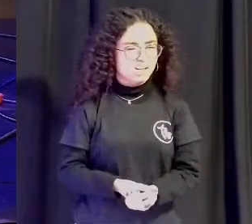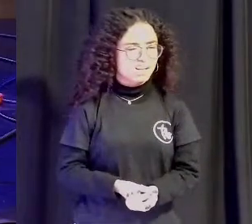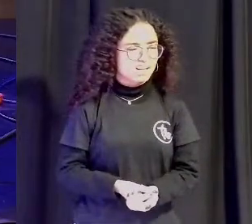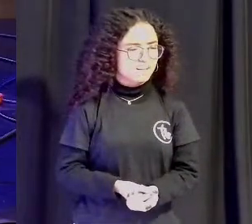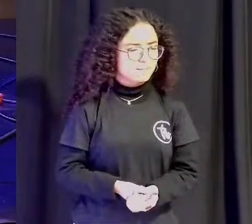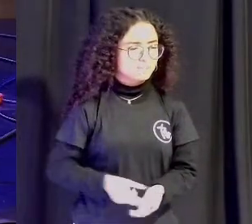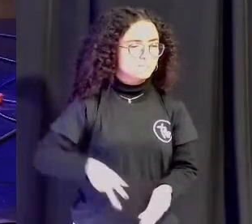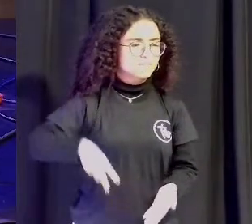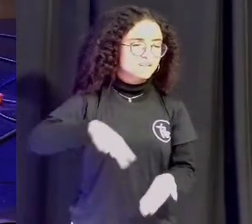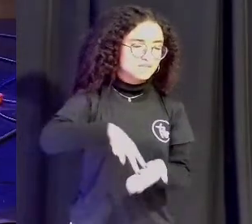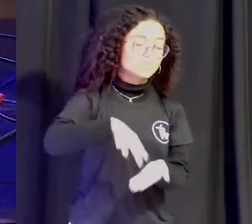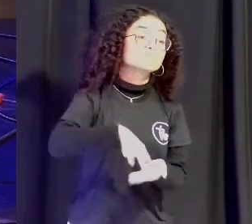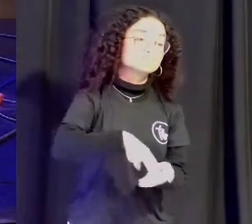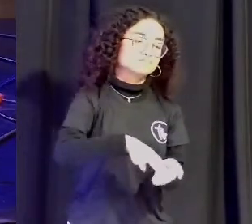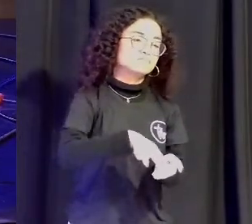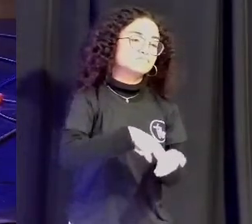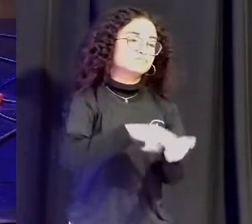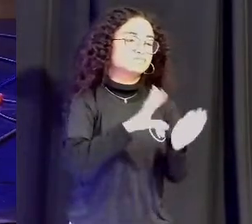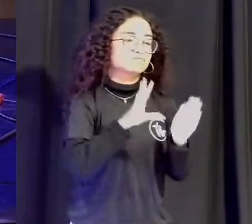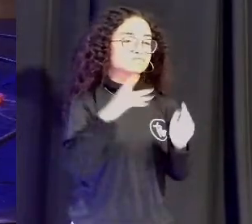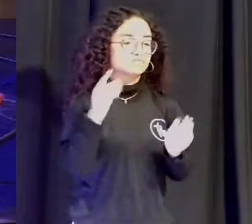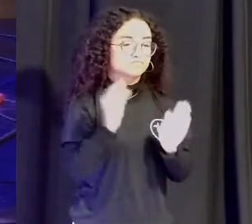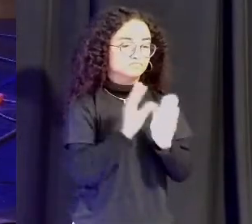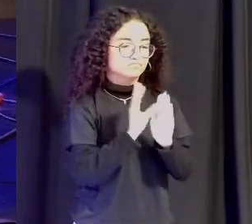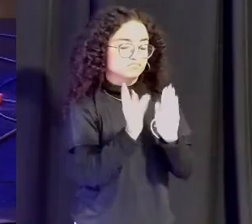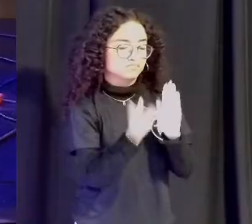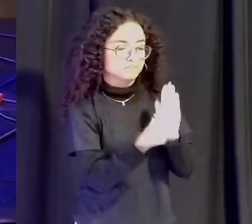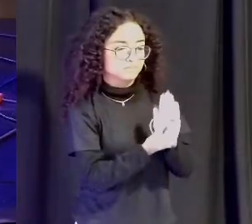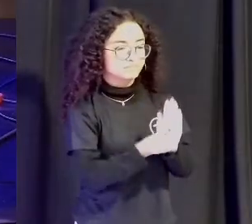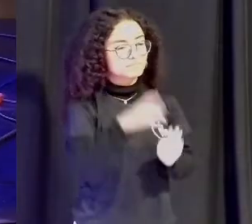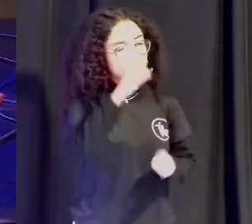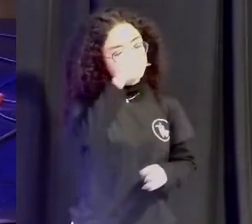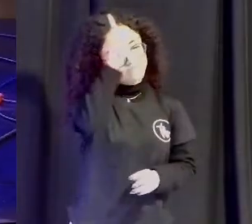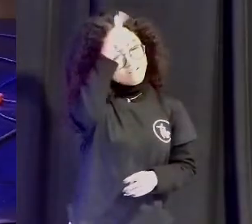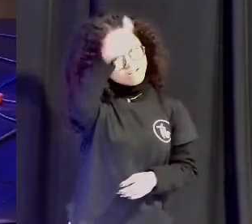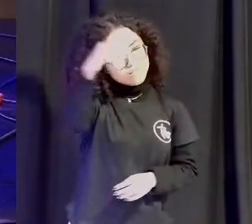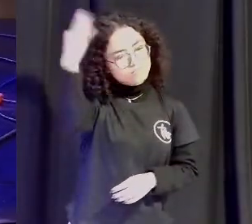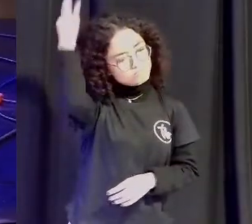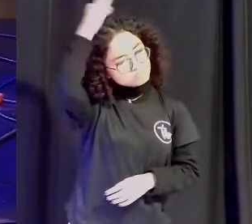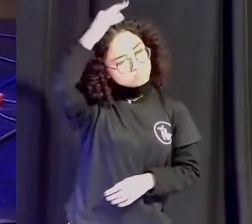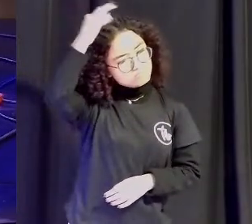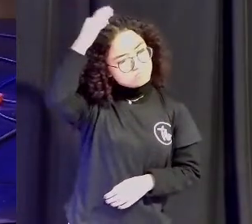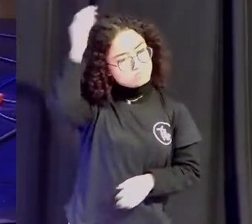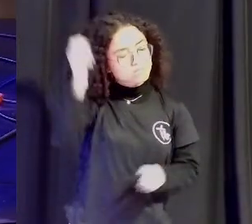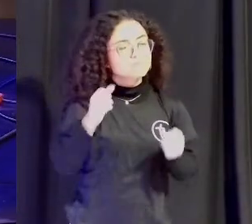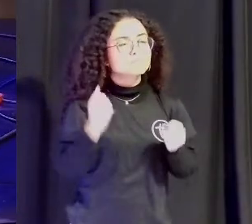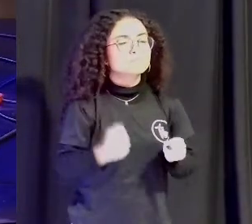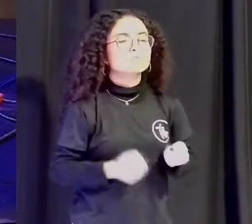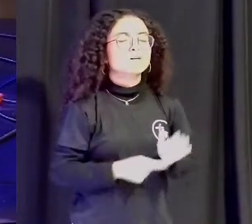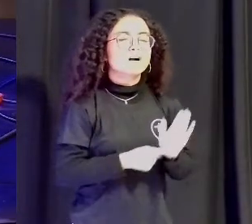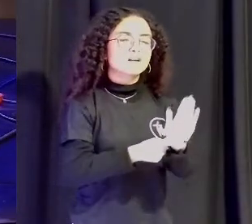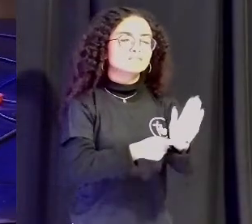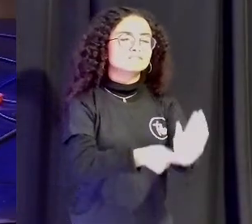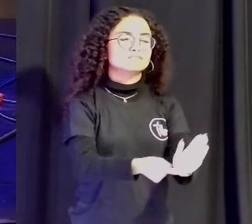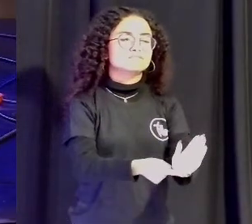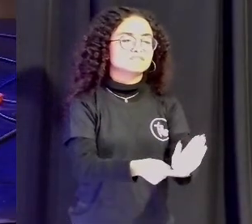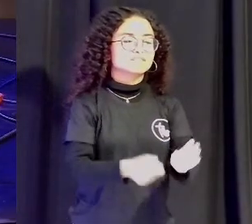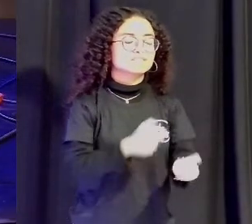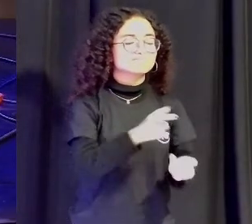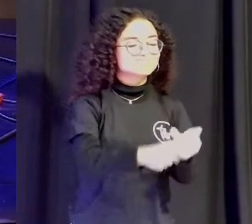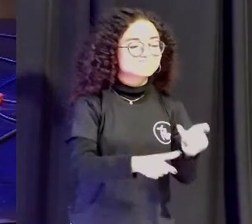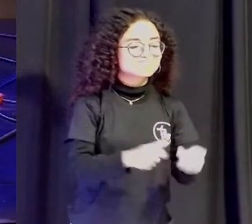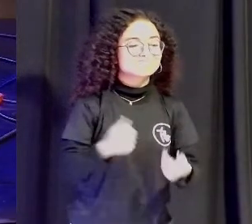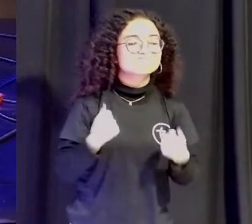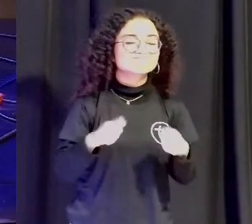na força do Teu Espírito Santo, para poder estender as mãos e levantar aqueles que estão